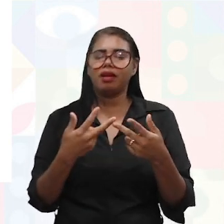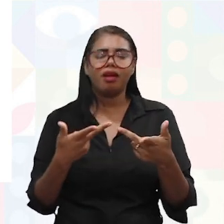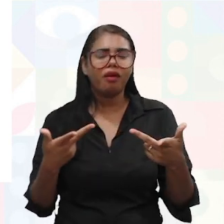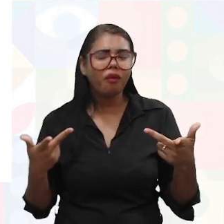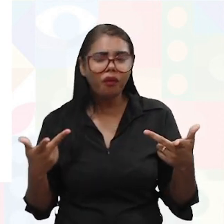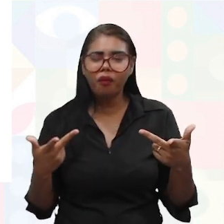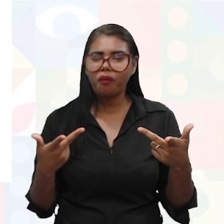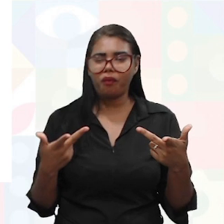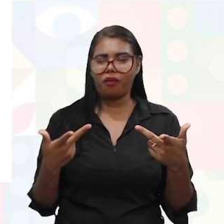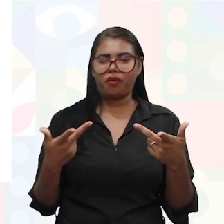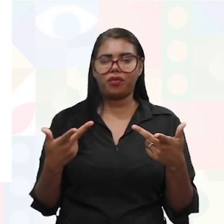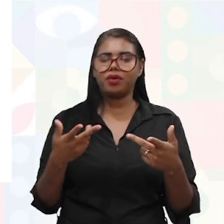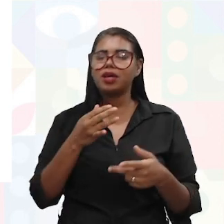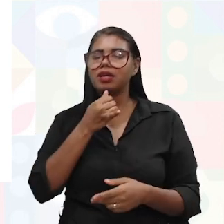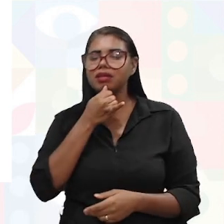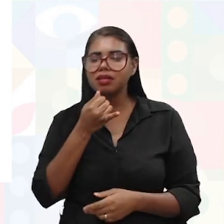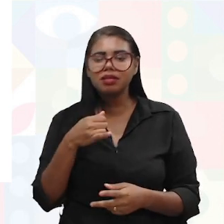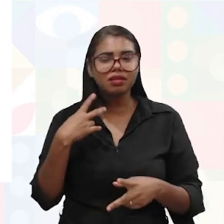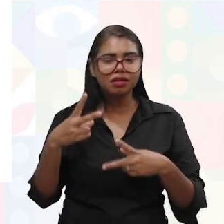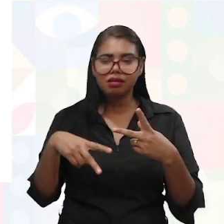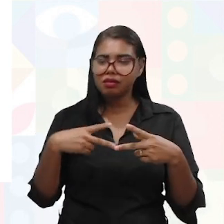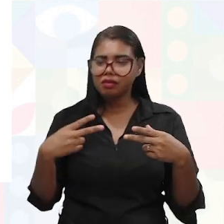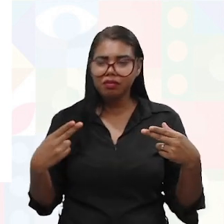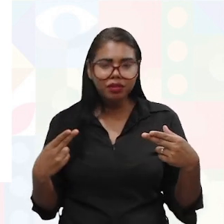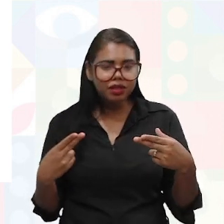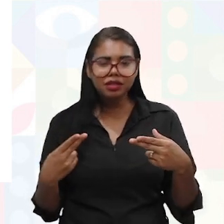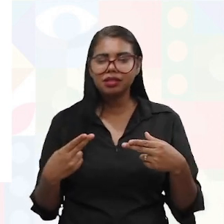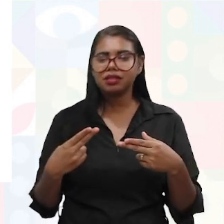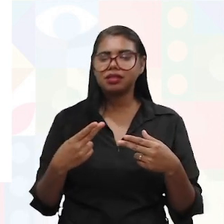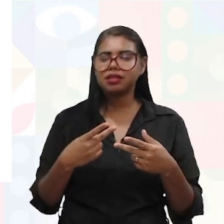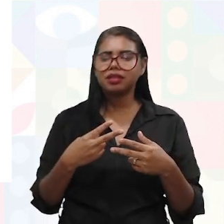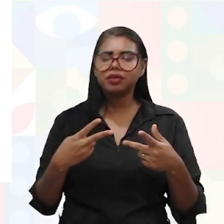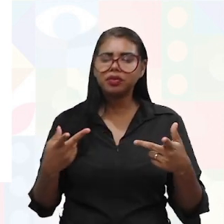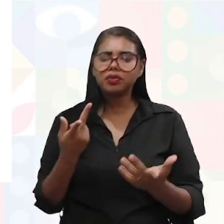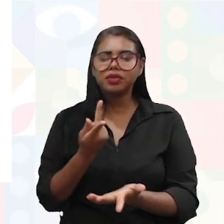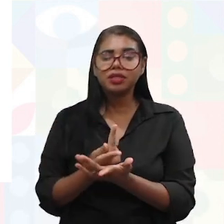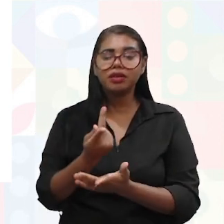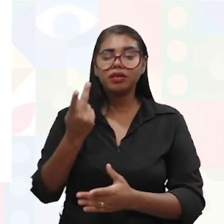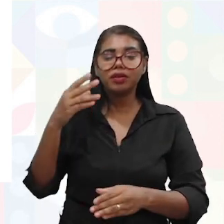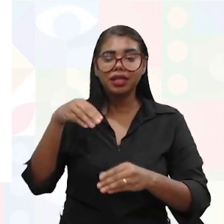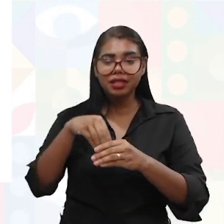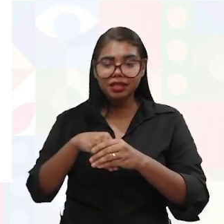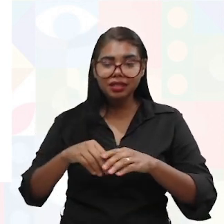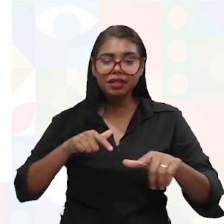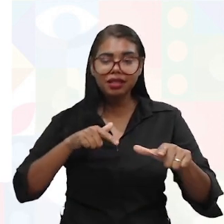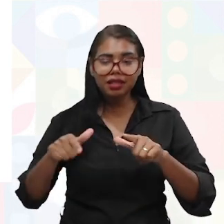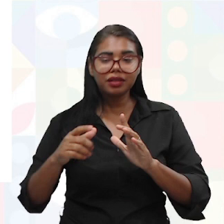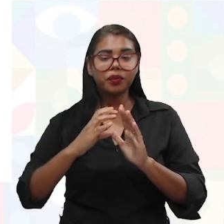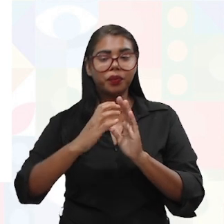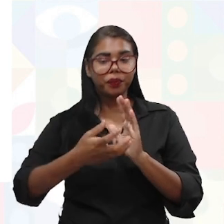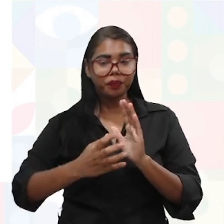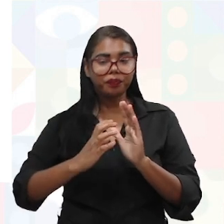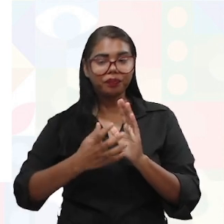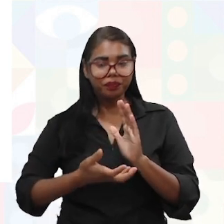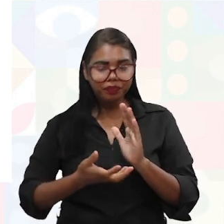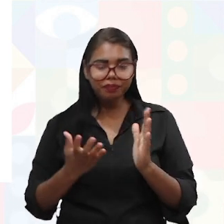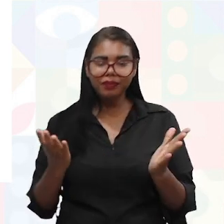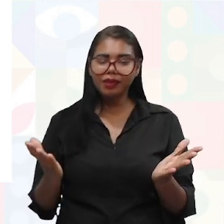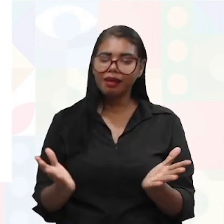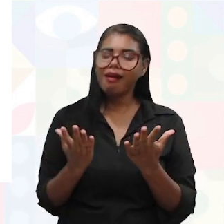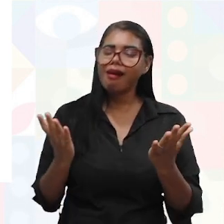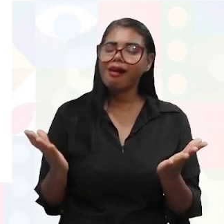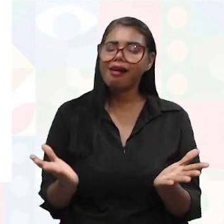foras de você tipo prêmios bônus promoções e um ambiente de trabalho excelente Então essa